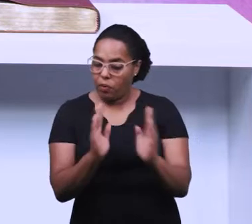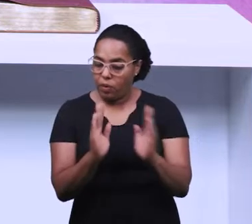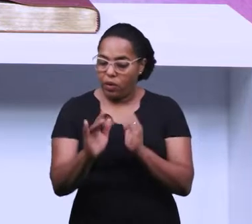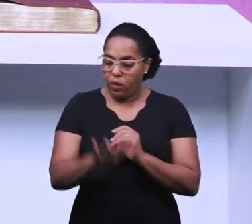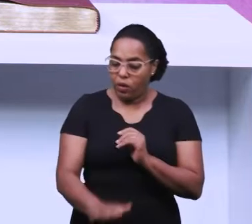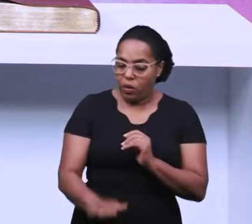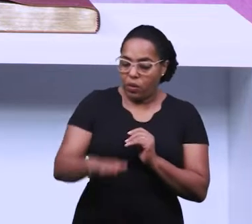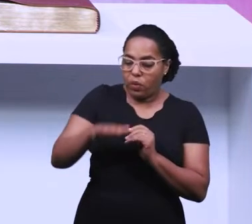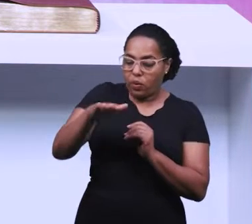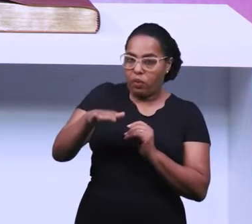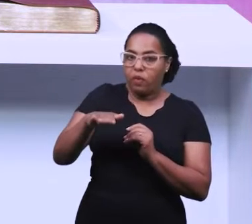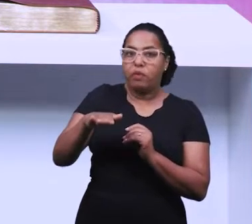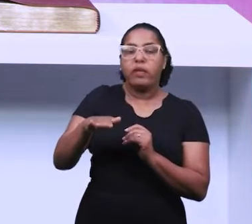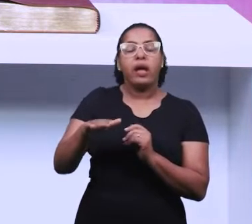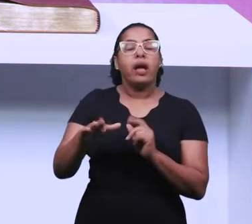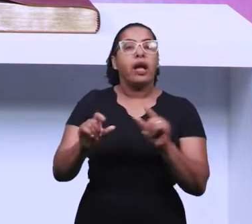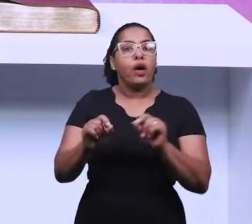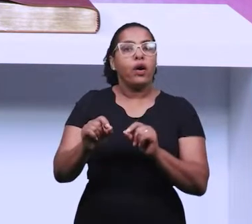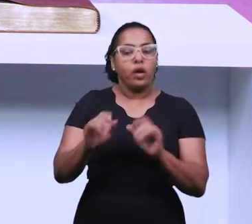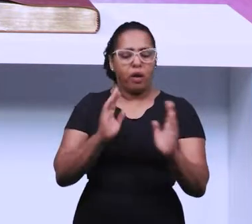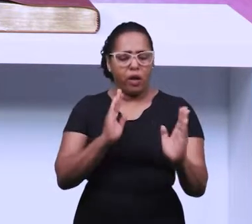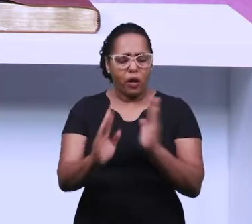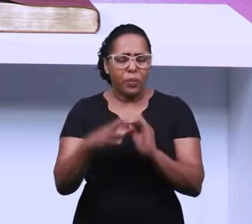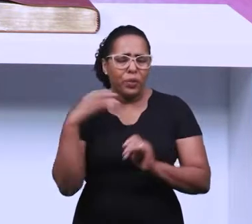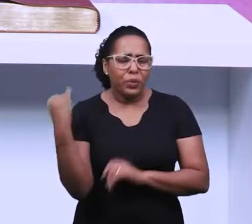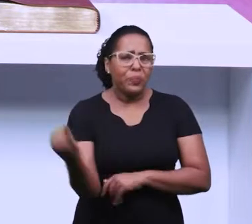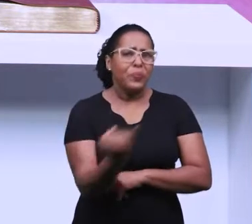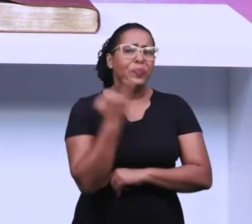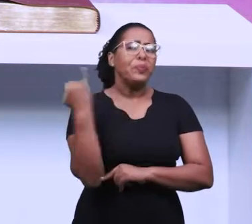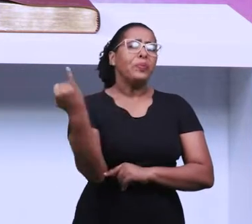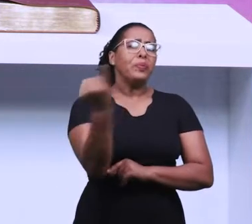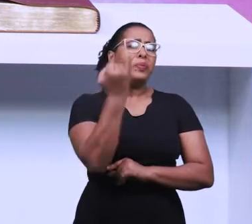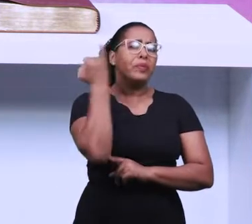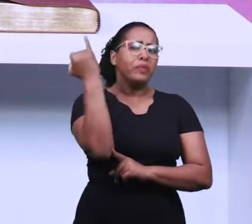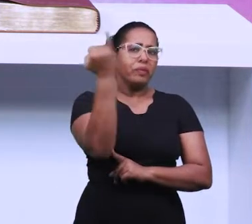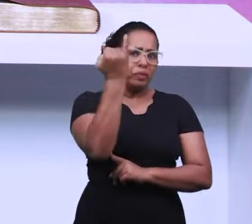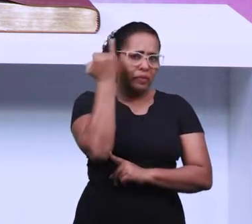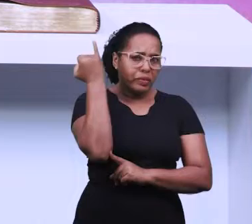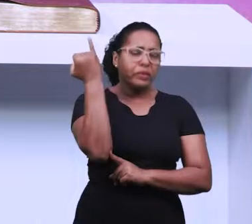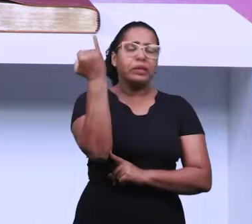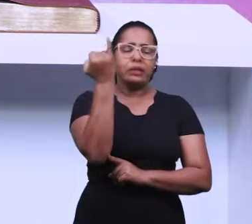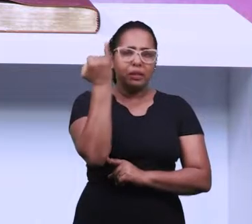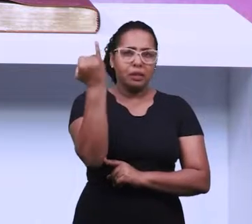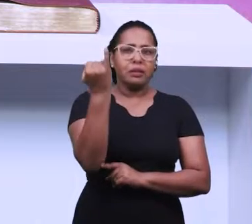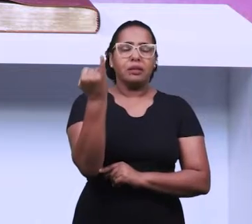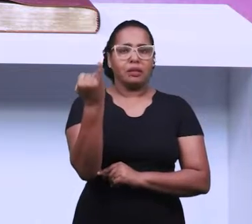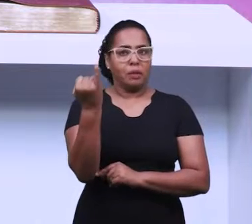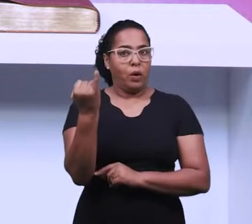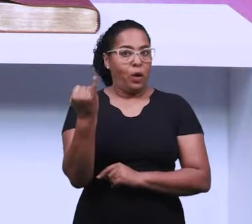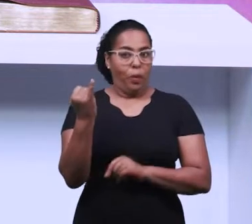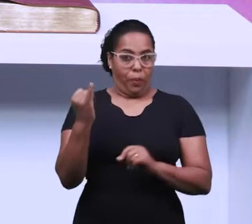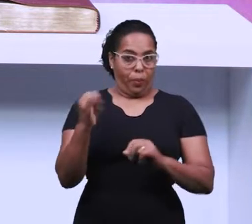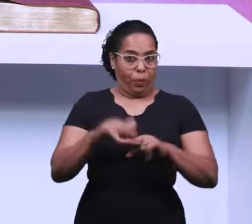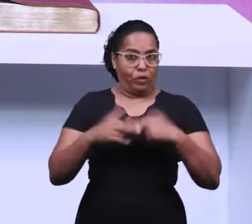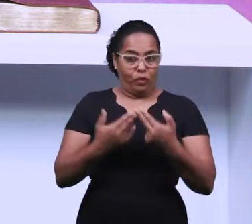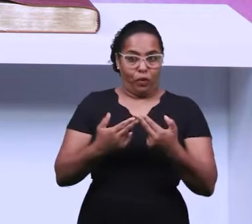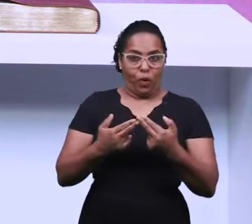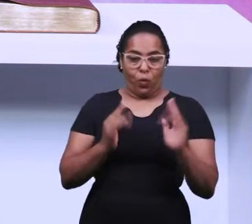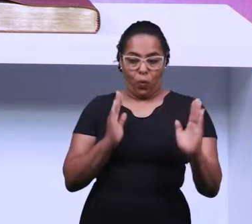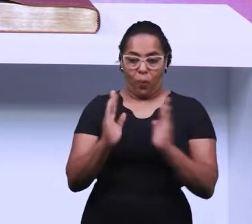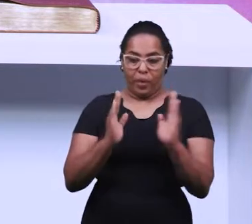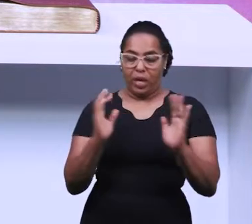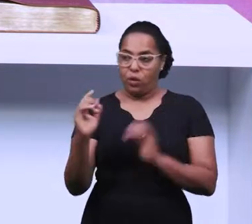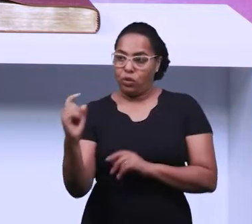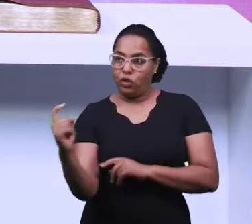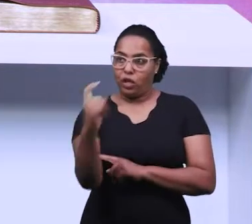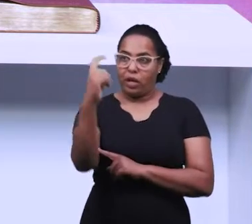crianças intermediários, é um momento extremamente importante, é algo extremamente importante para que quando elas cheguem na vida